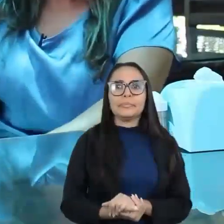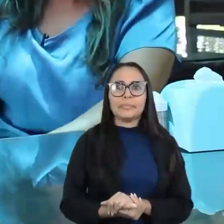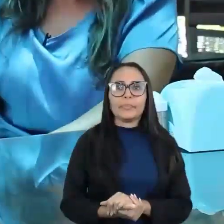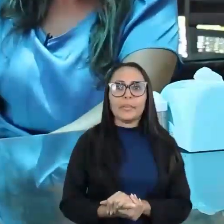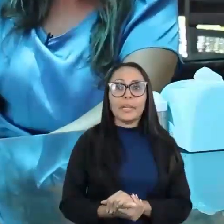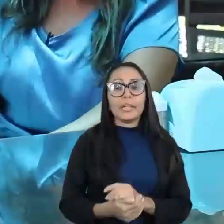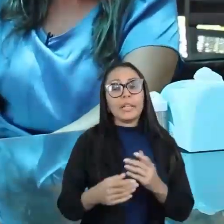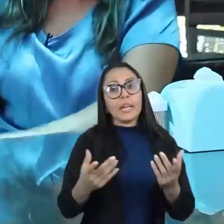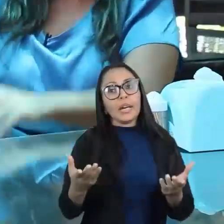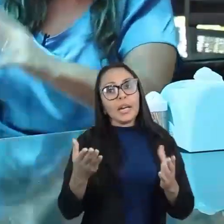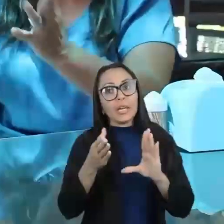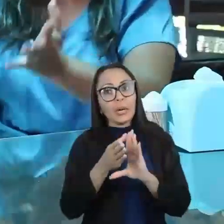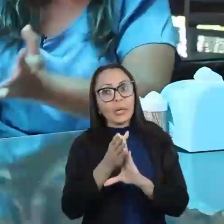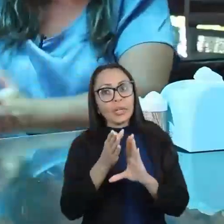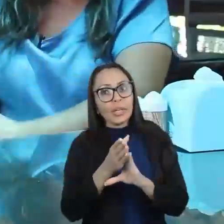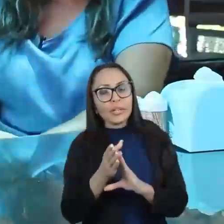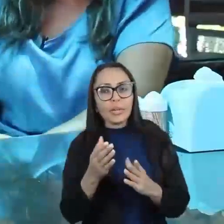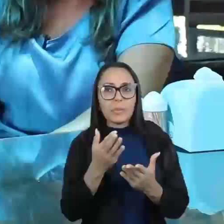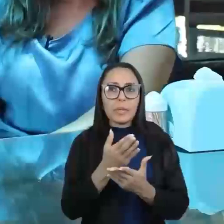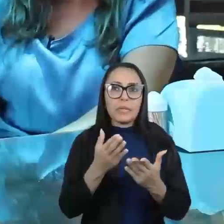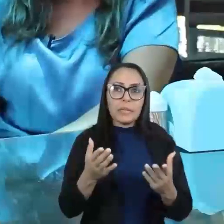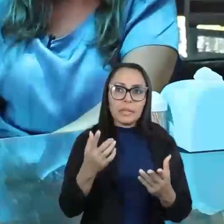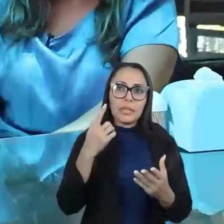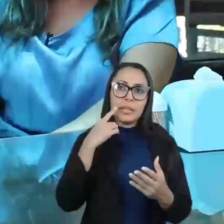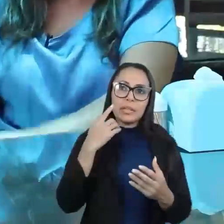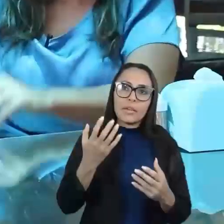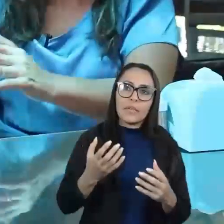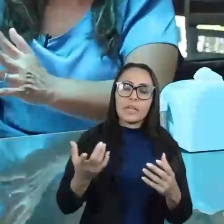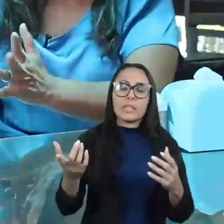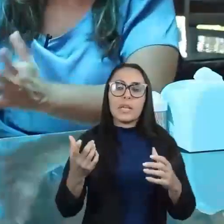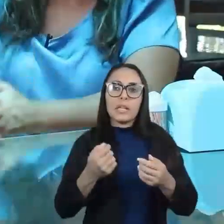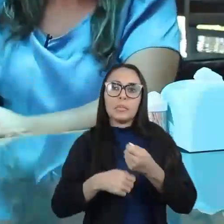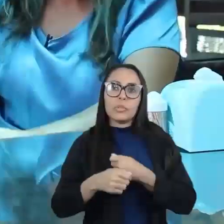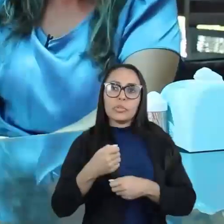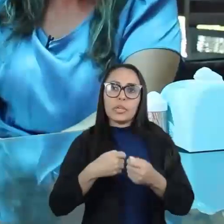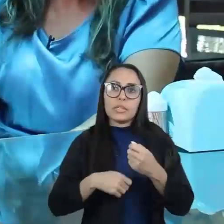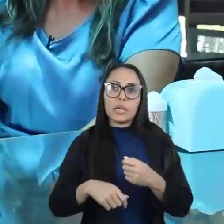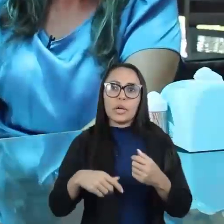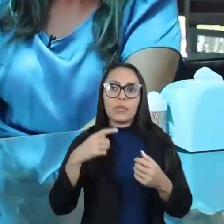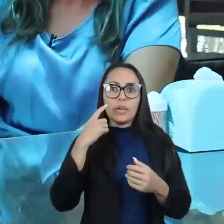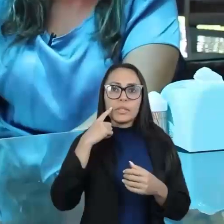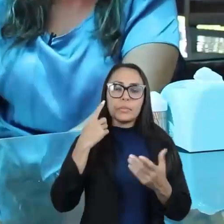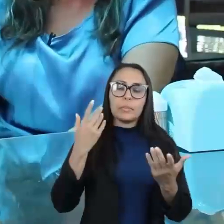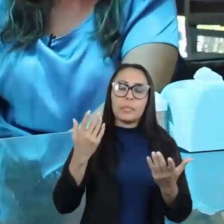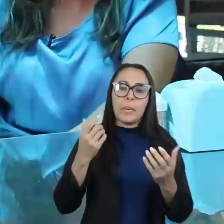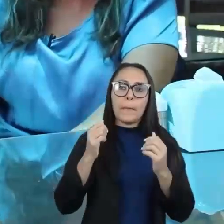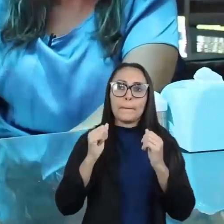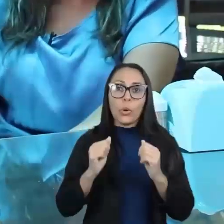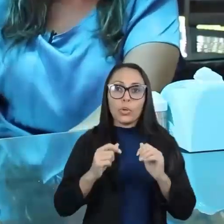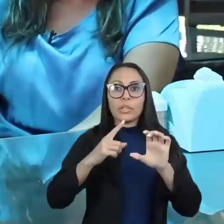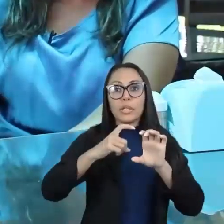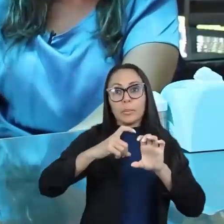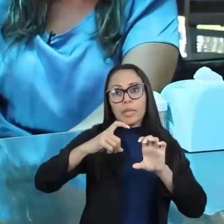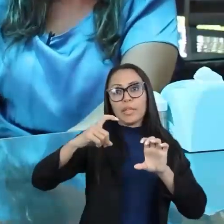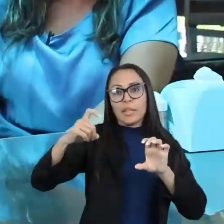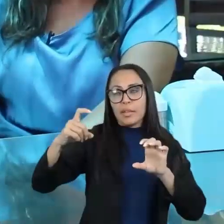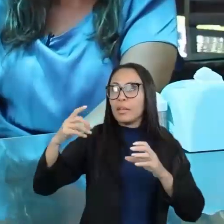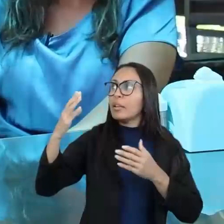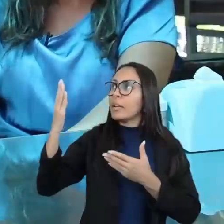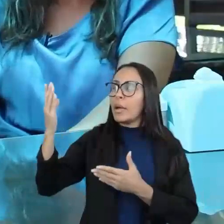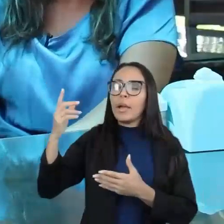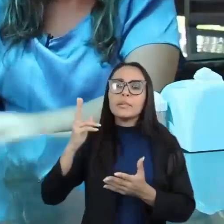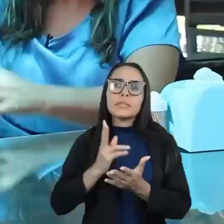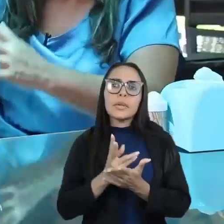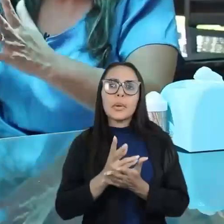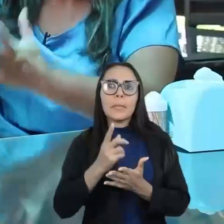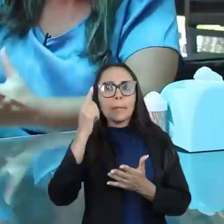aí a sugestão, né? Quem quer fazer administração pode seguir esse segmento aí de empreendedorismo e sempre